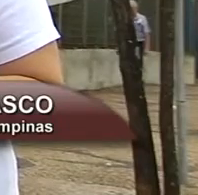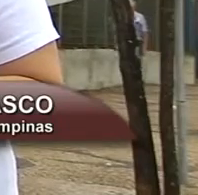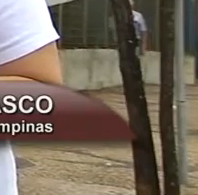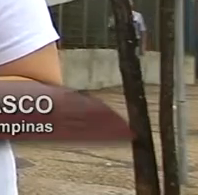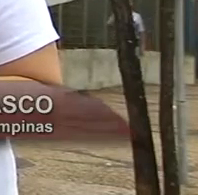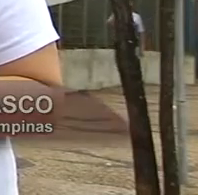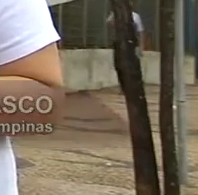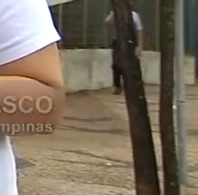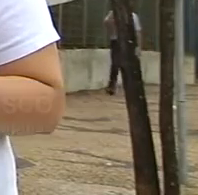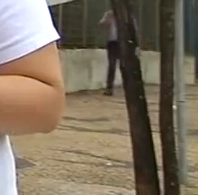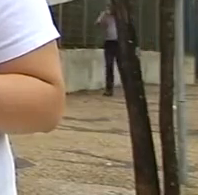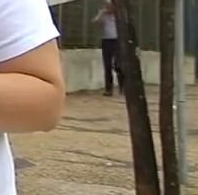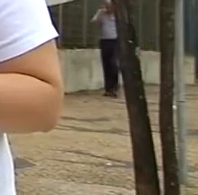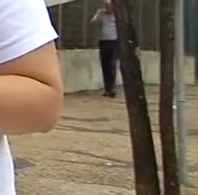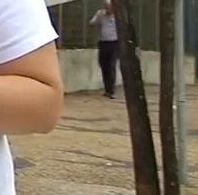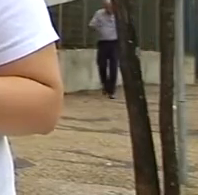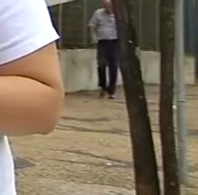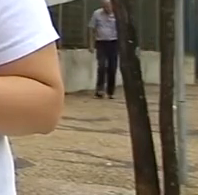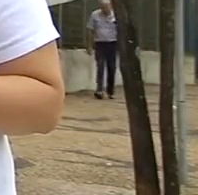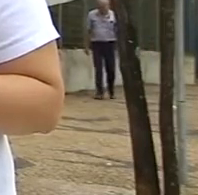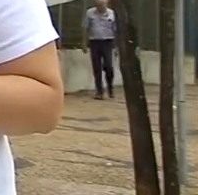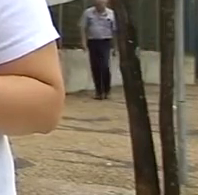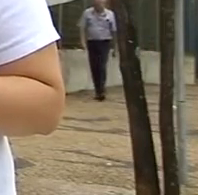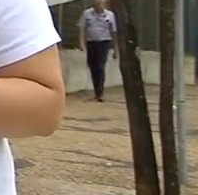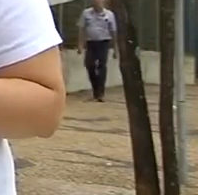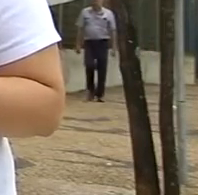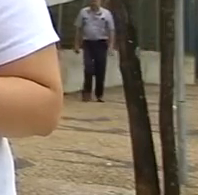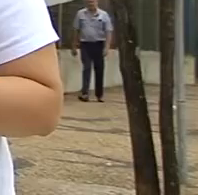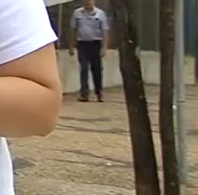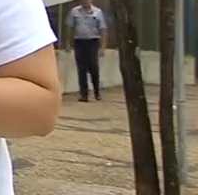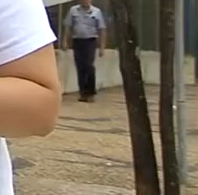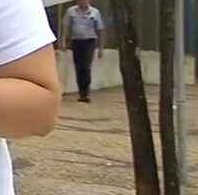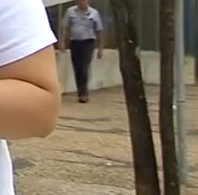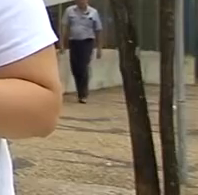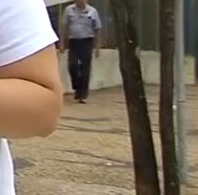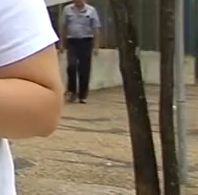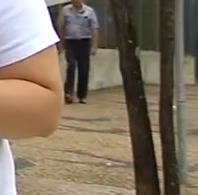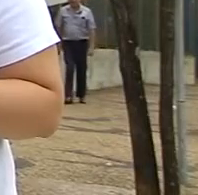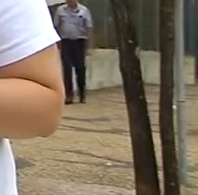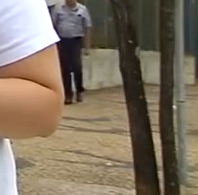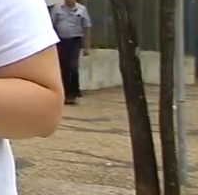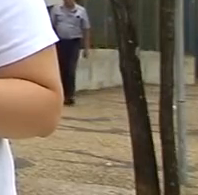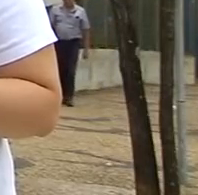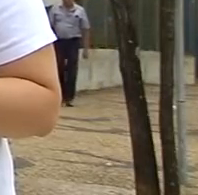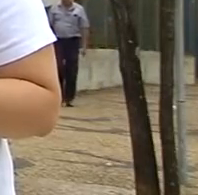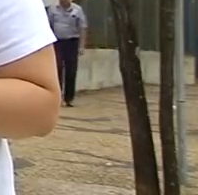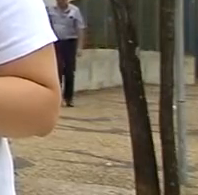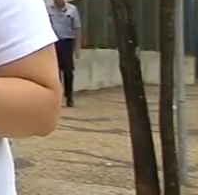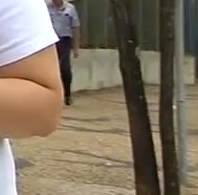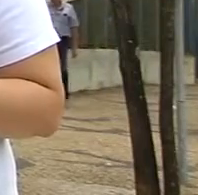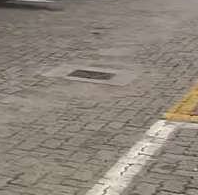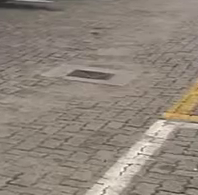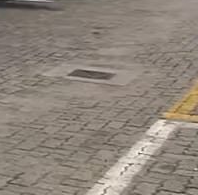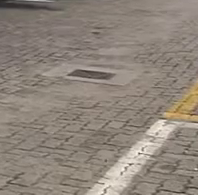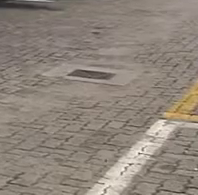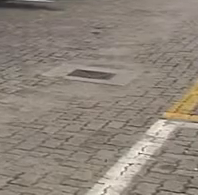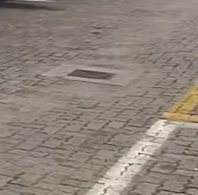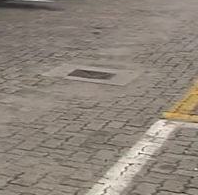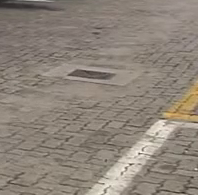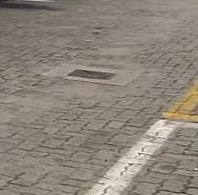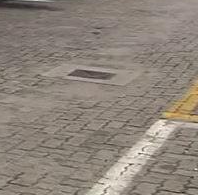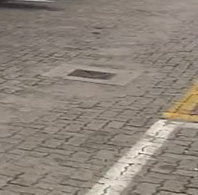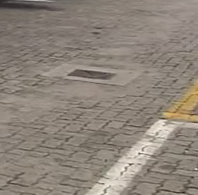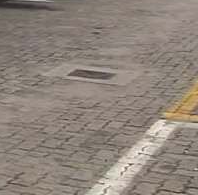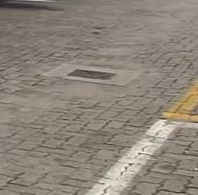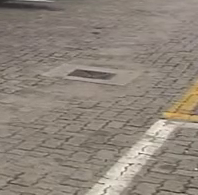para o serviço de emergência. Além disso, apenas uma delas estaria em condições adequadas de uso. Os